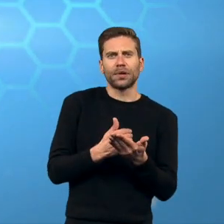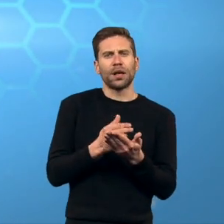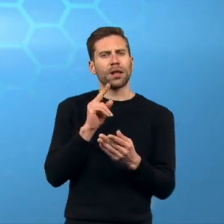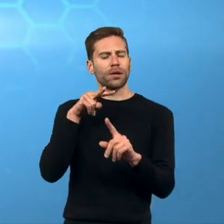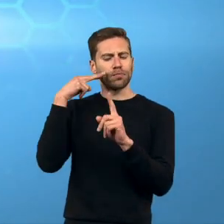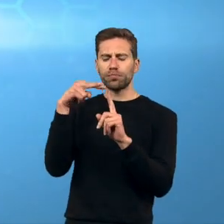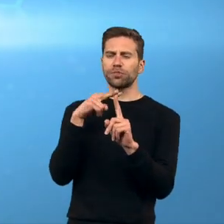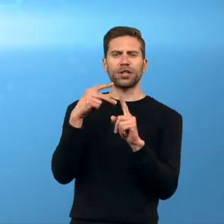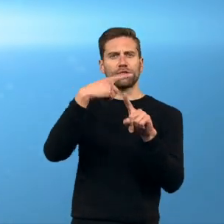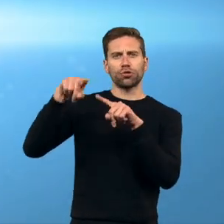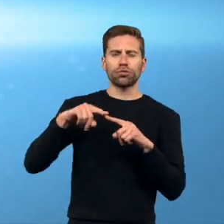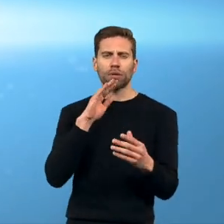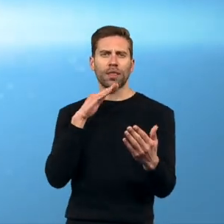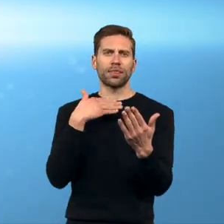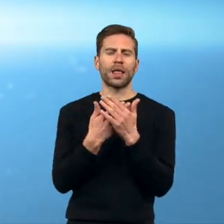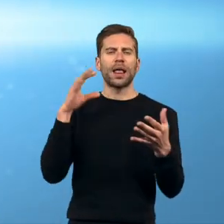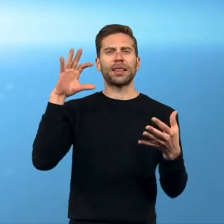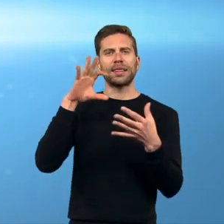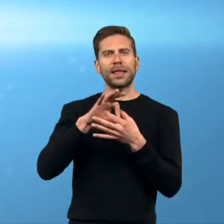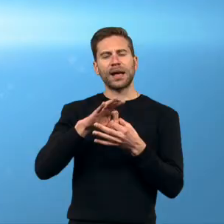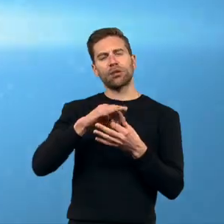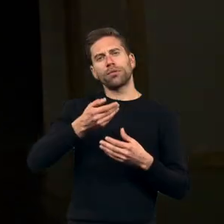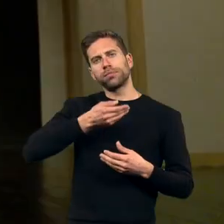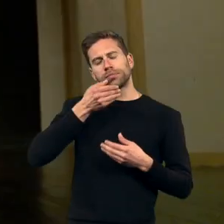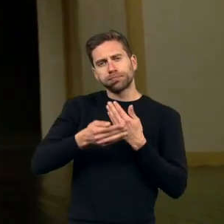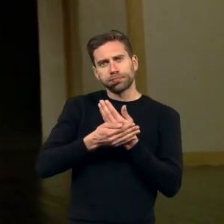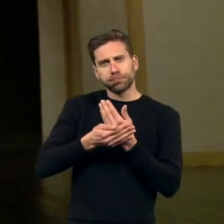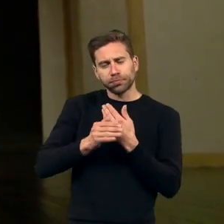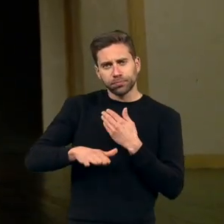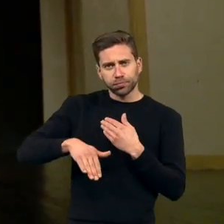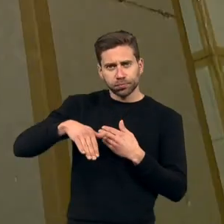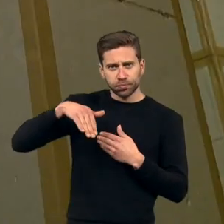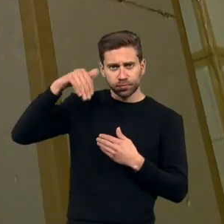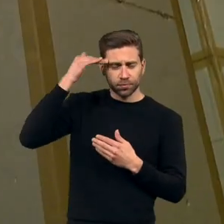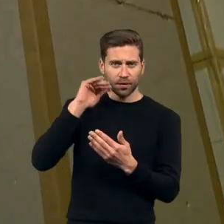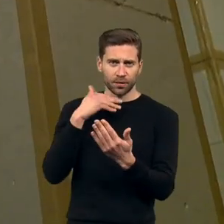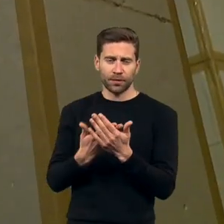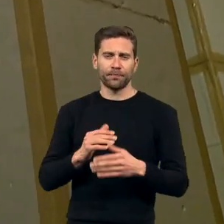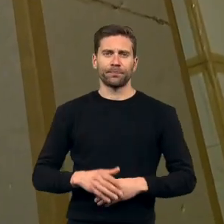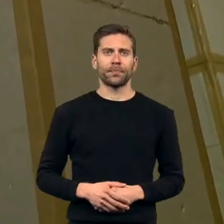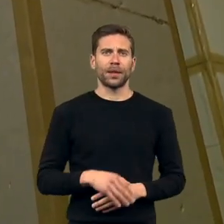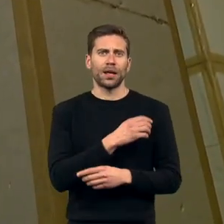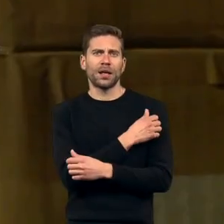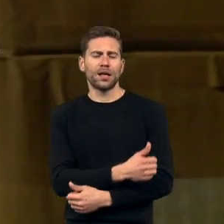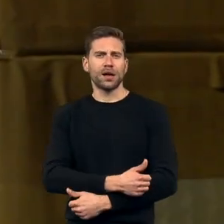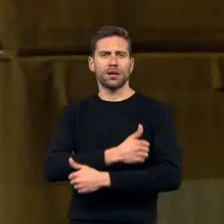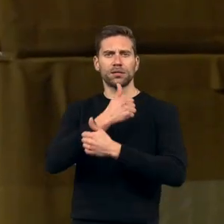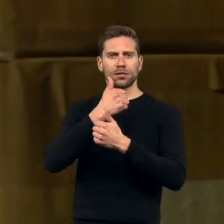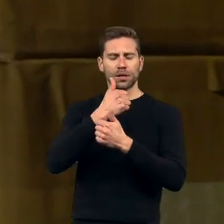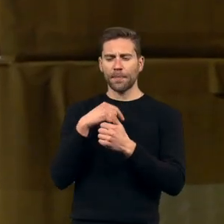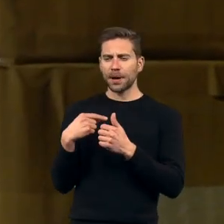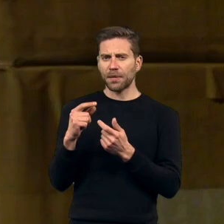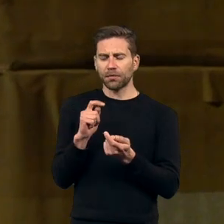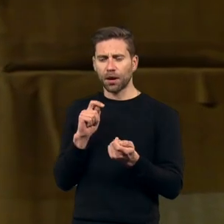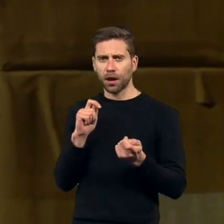e possibilidades luminosas sobre o envelhecimento. A cidade de Leónia refaz-se a si própria cada dia